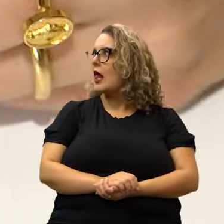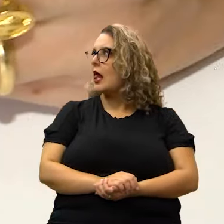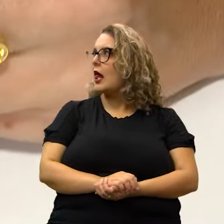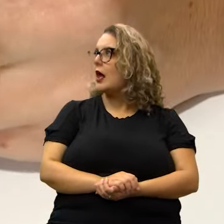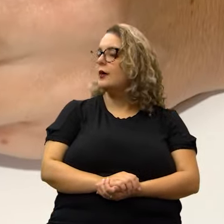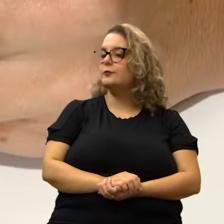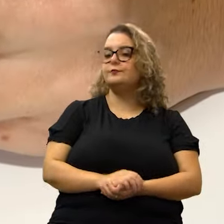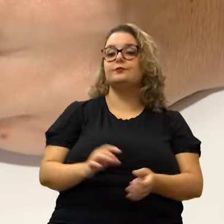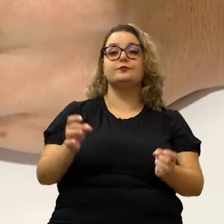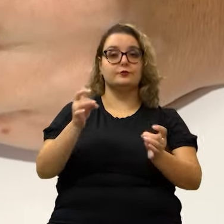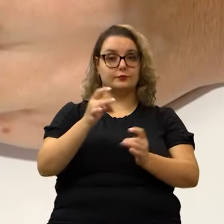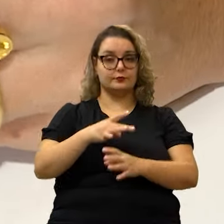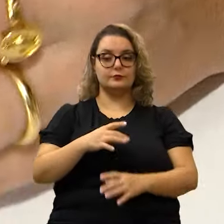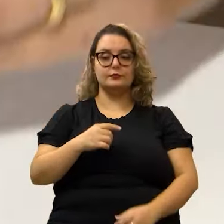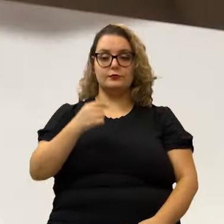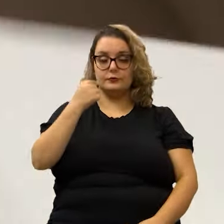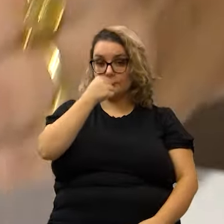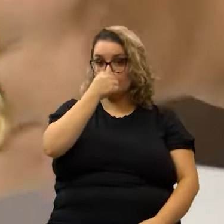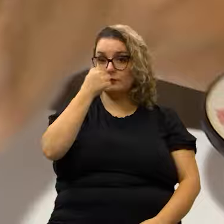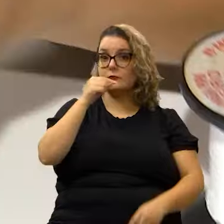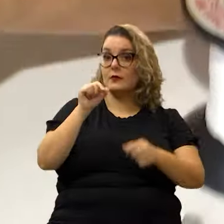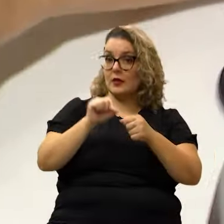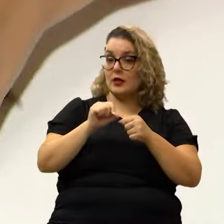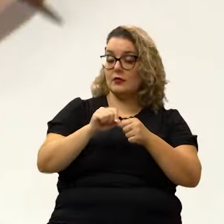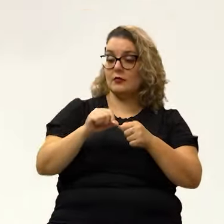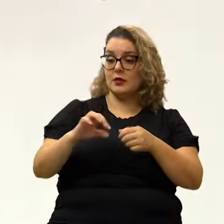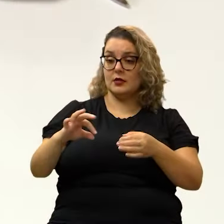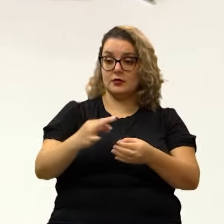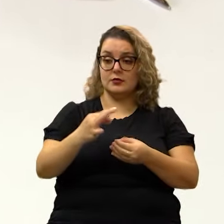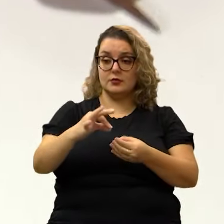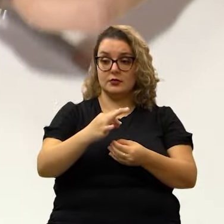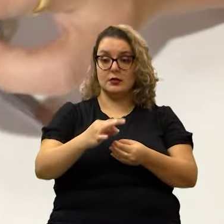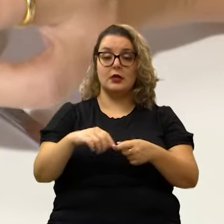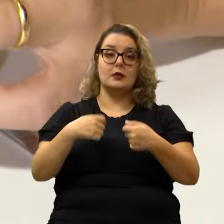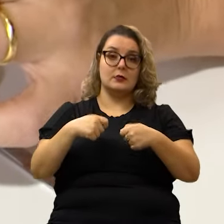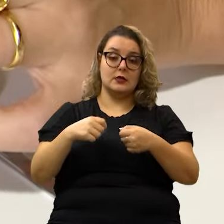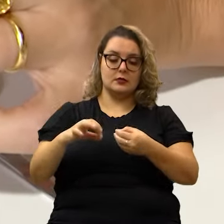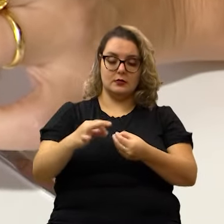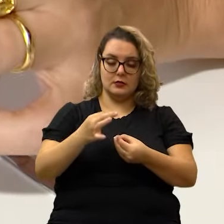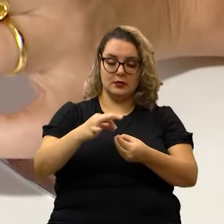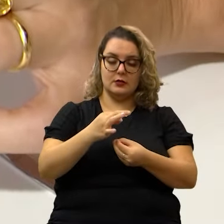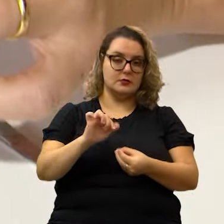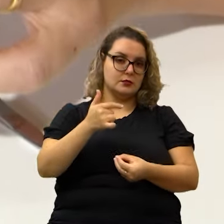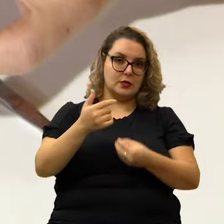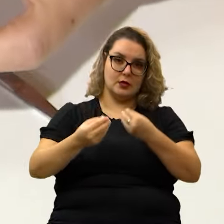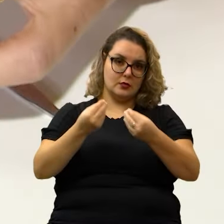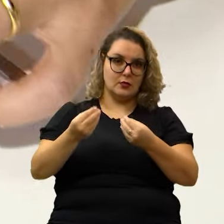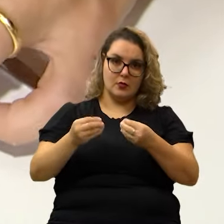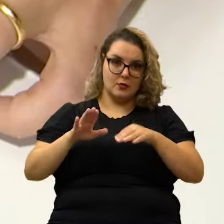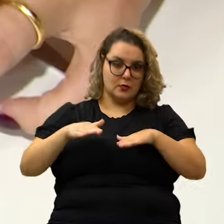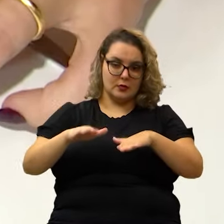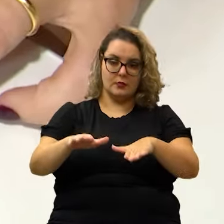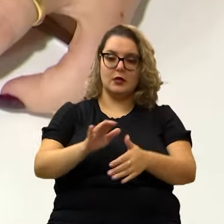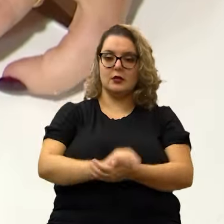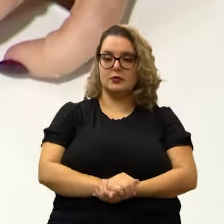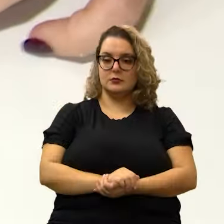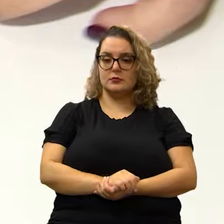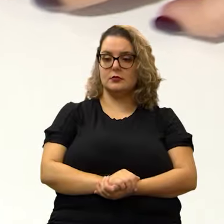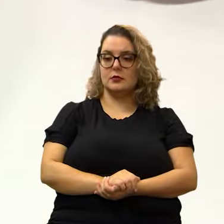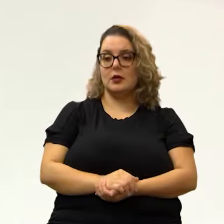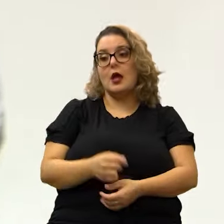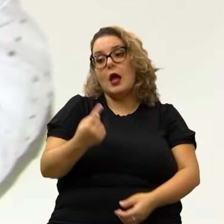Prontinho, aqui a gente já tem a parte que tinha que fazer de costura. Essa aqui tem que ser costura na mão mesmo, né? Não dá pra passar na máquina. E